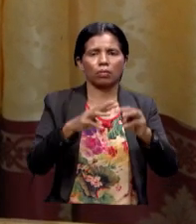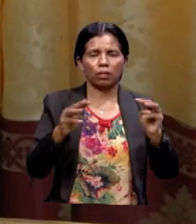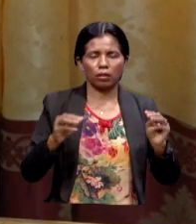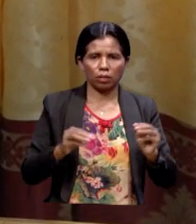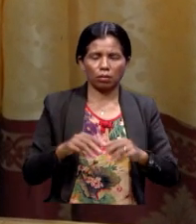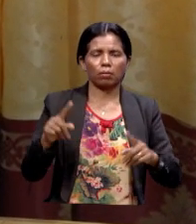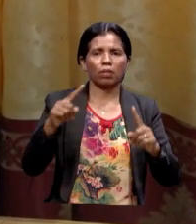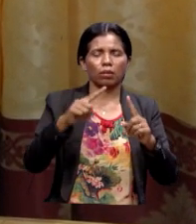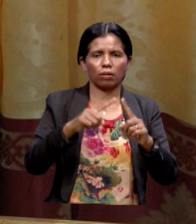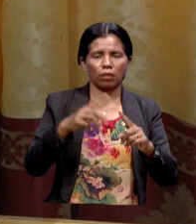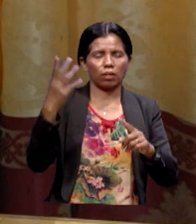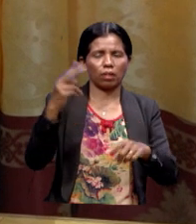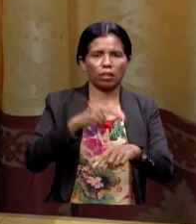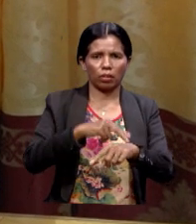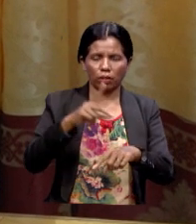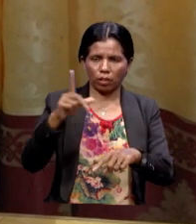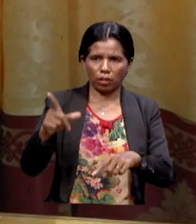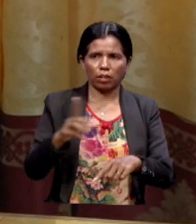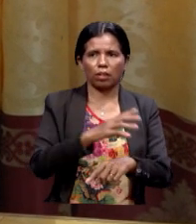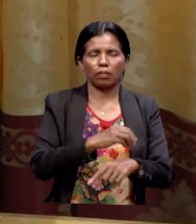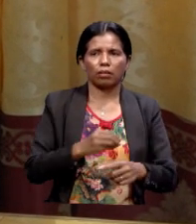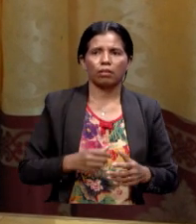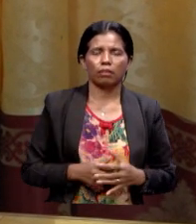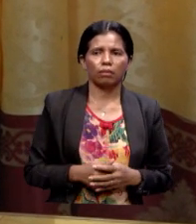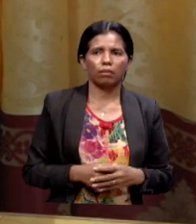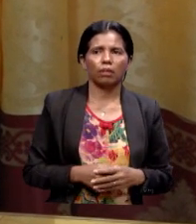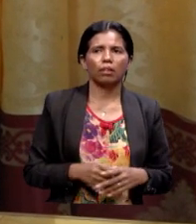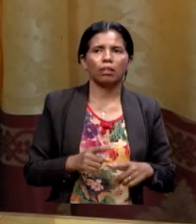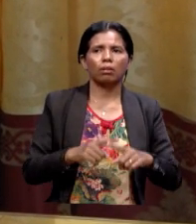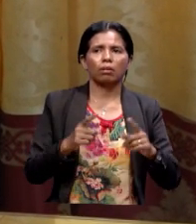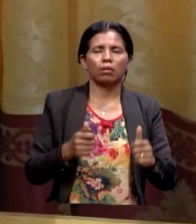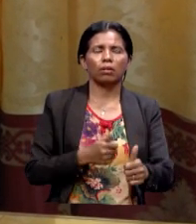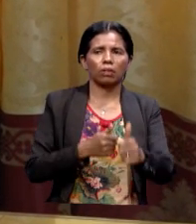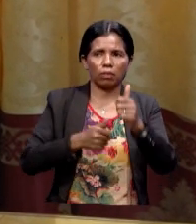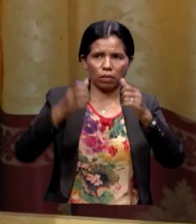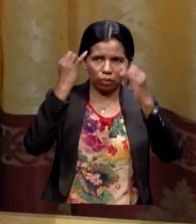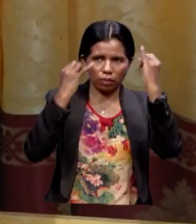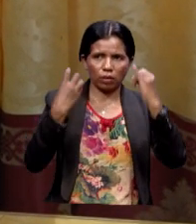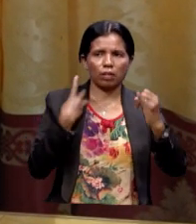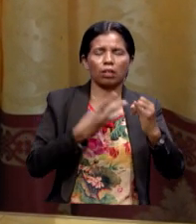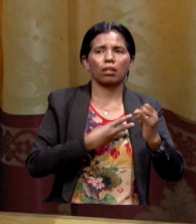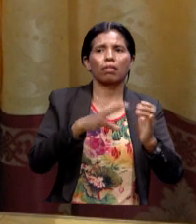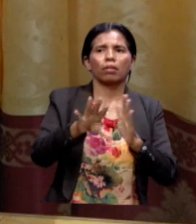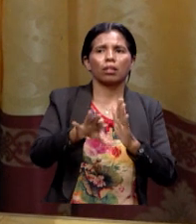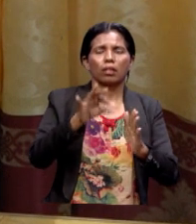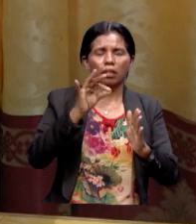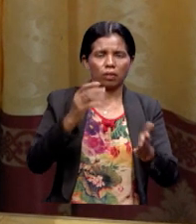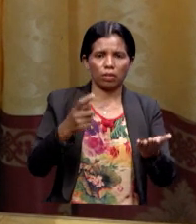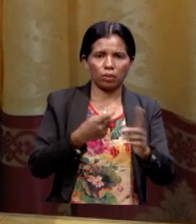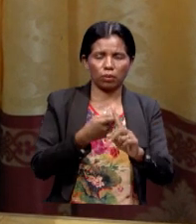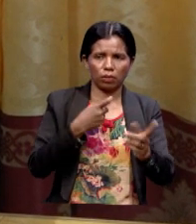nacional, incluímos estou ia nível alto. Mas toda a informação, a Mihalo, fosse parte